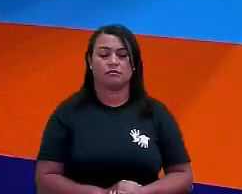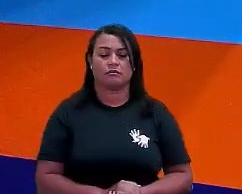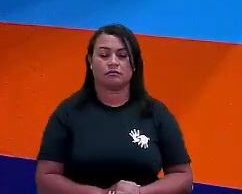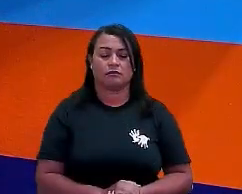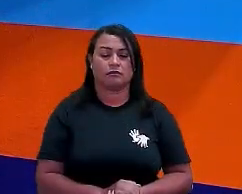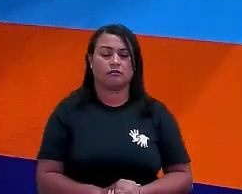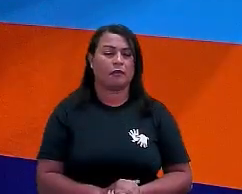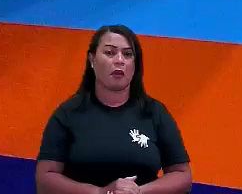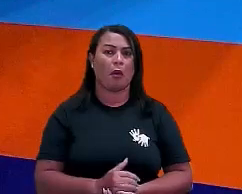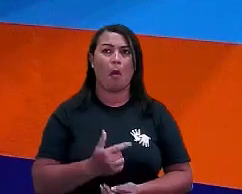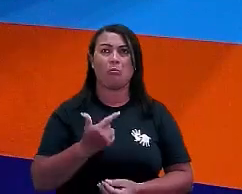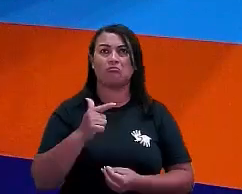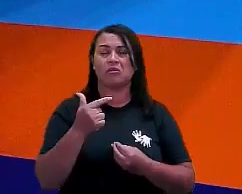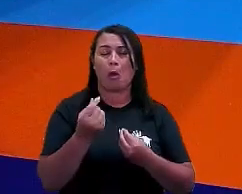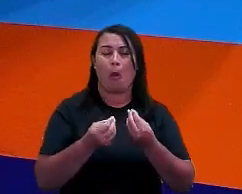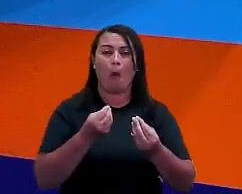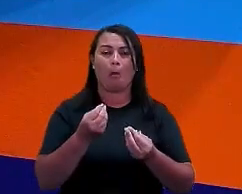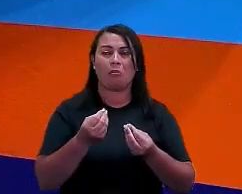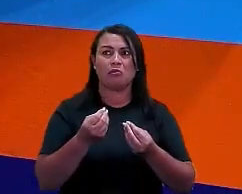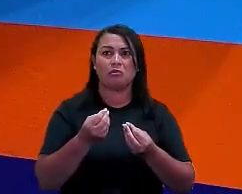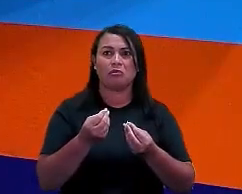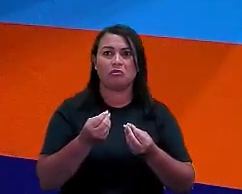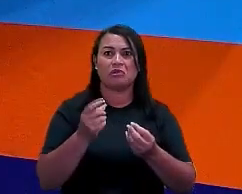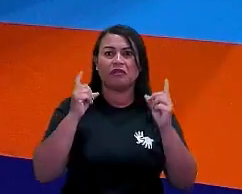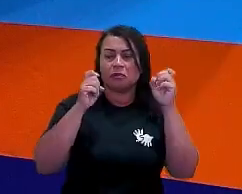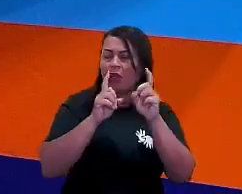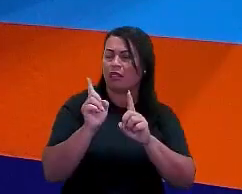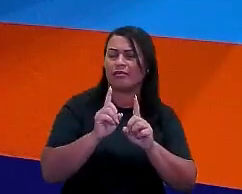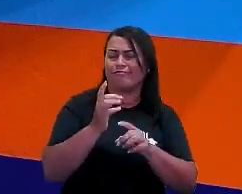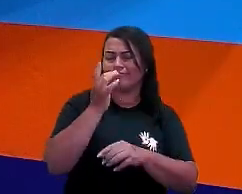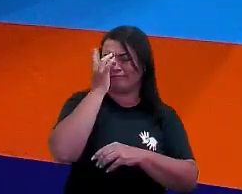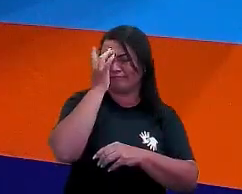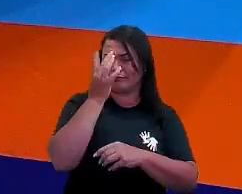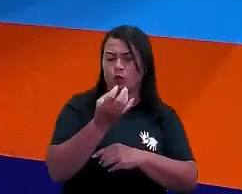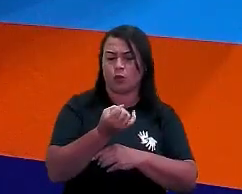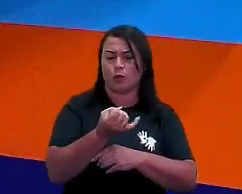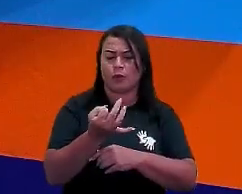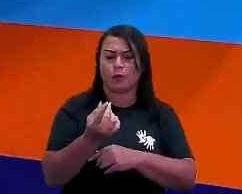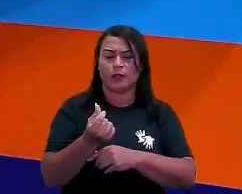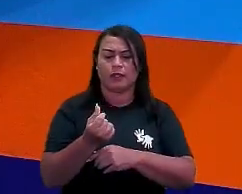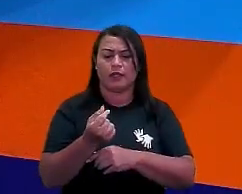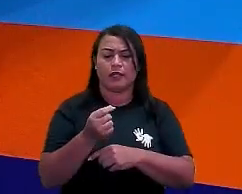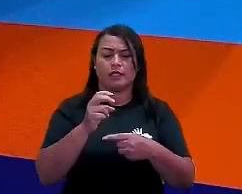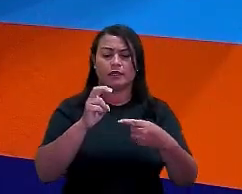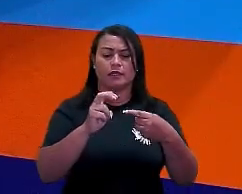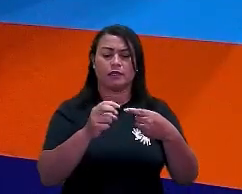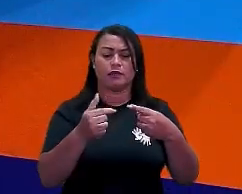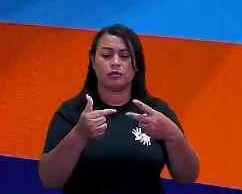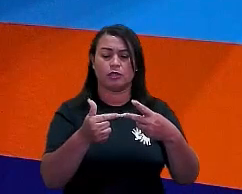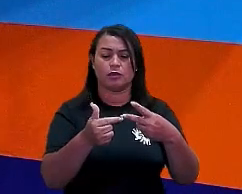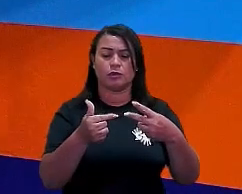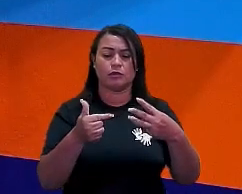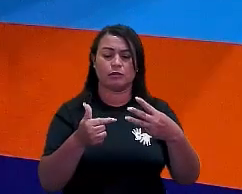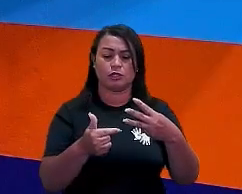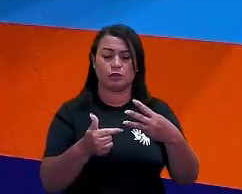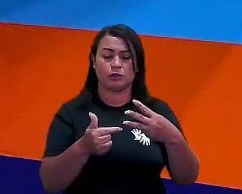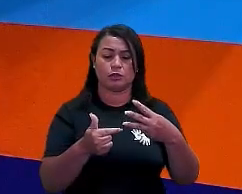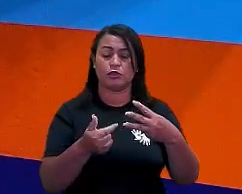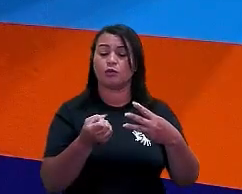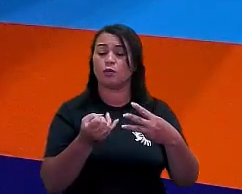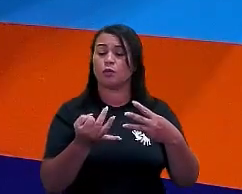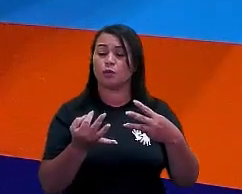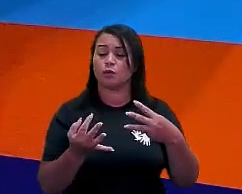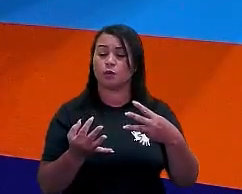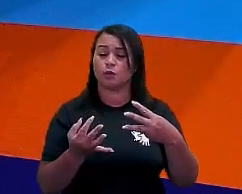tem mistério em contar dinheiro, tá? Então, eu tenho 5 mais 2 mais 2. Quanto é que